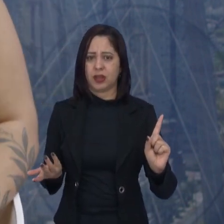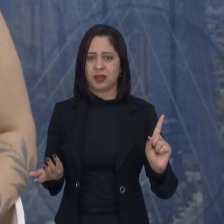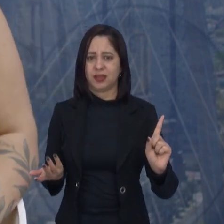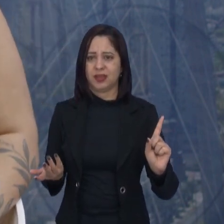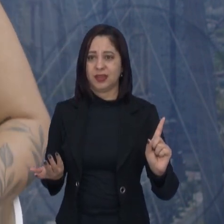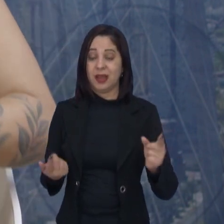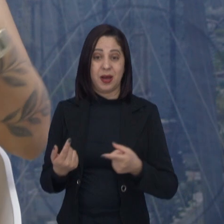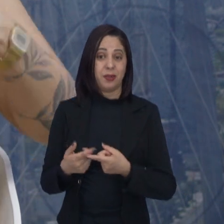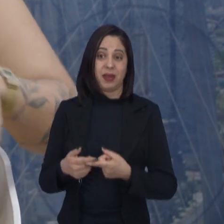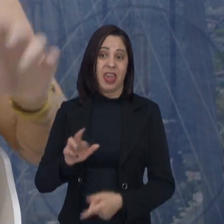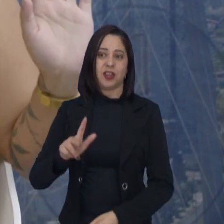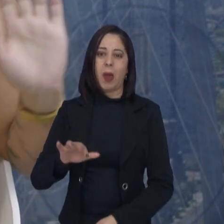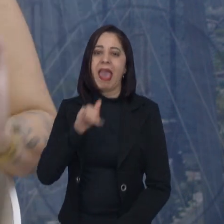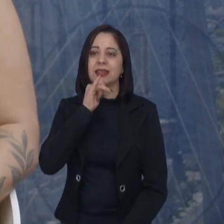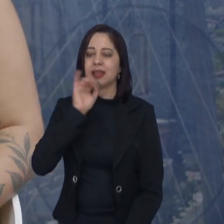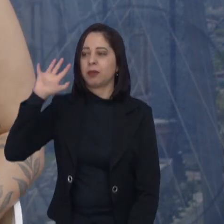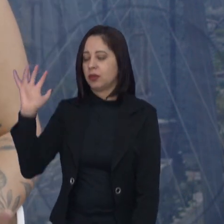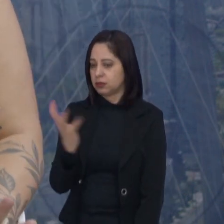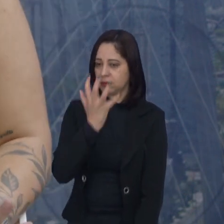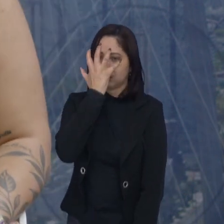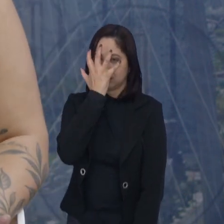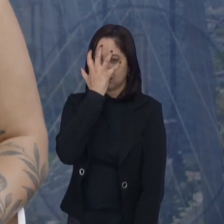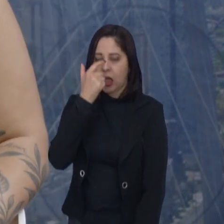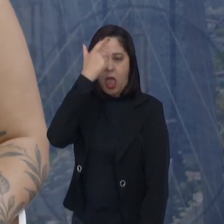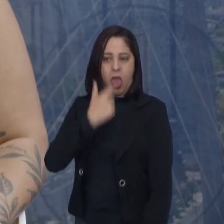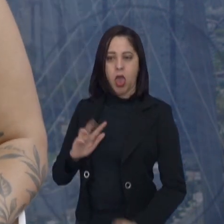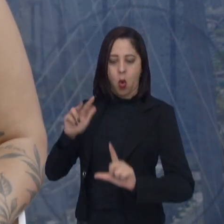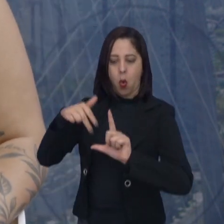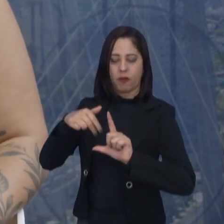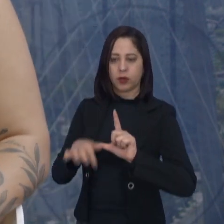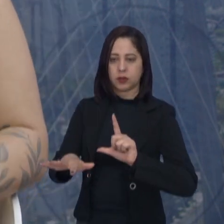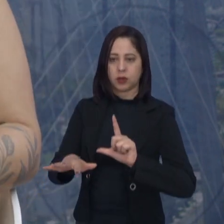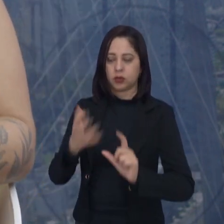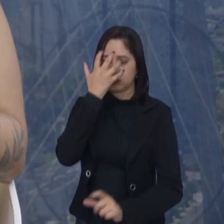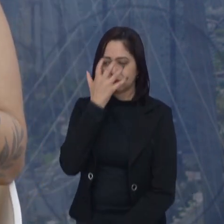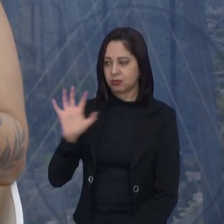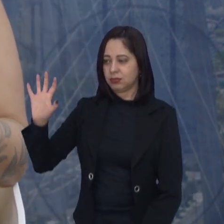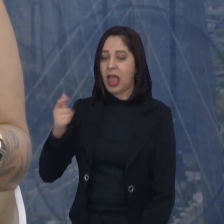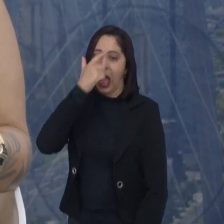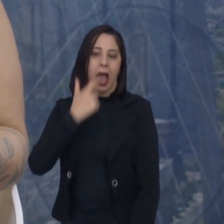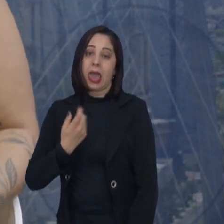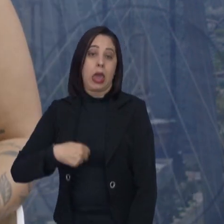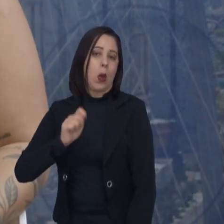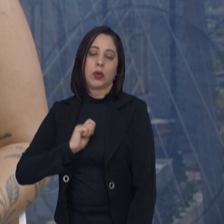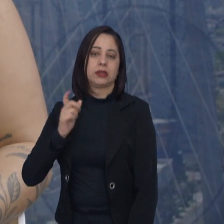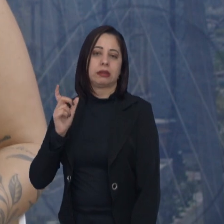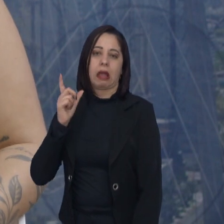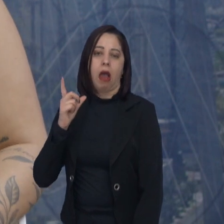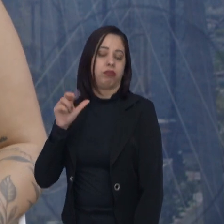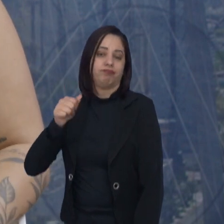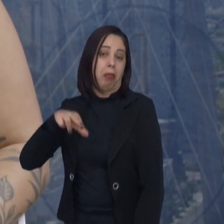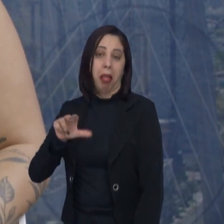agora eu sou influenciadora, não, agora eu tirei, agora eu voltei a ser a Camila, né? Então, como eu falei, ela não vai expor a vida dela, que isso é